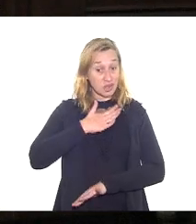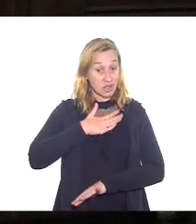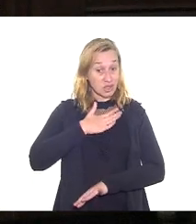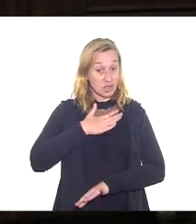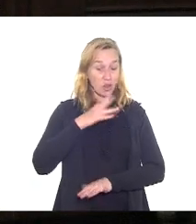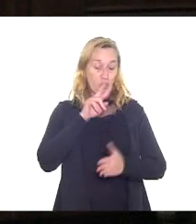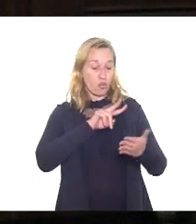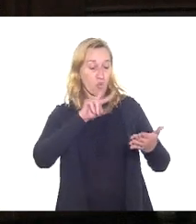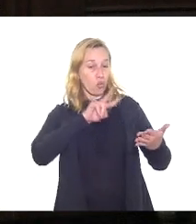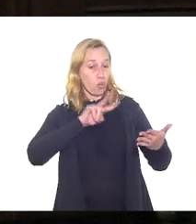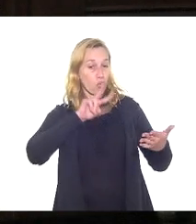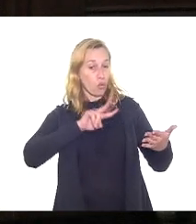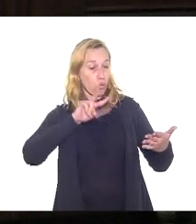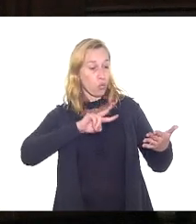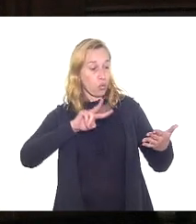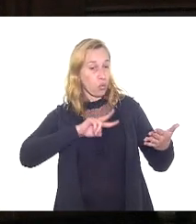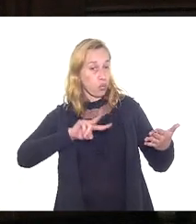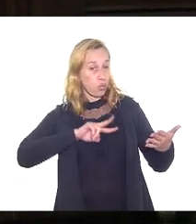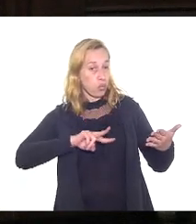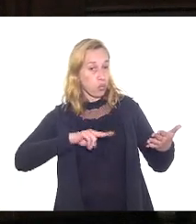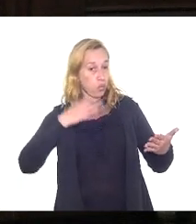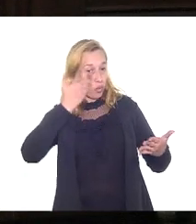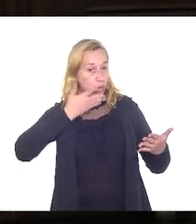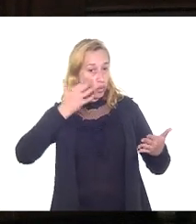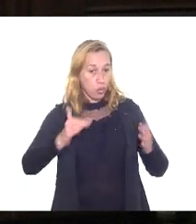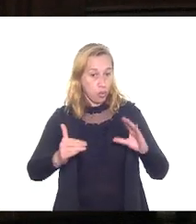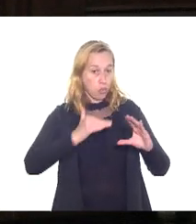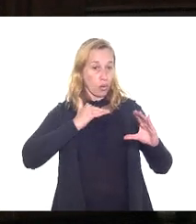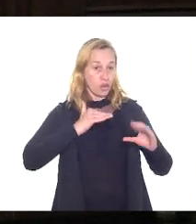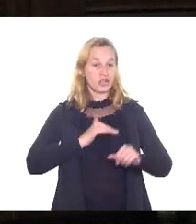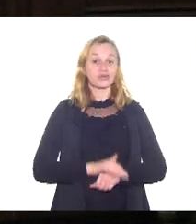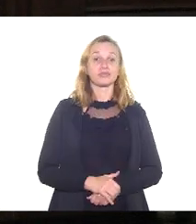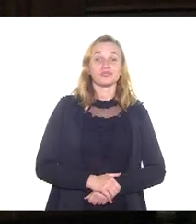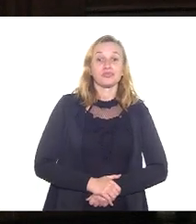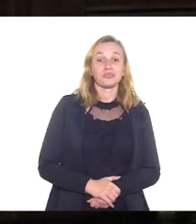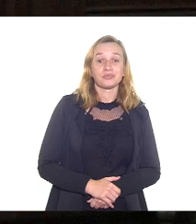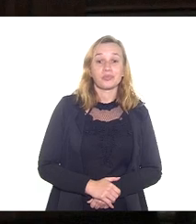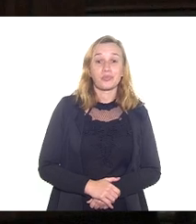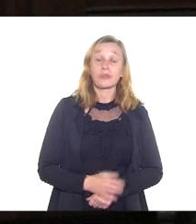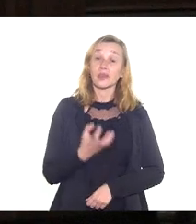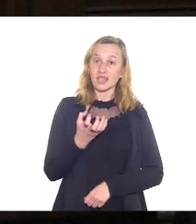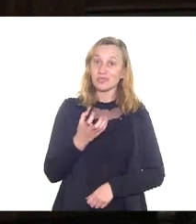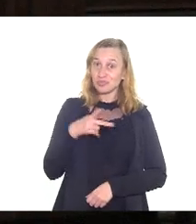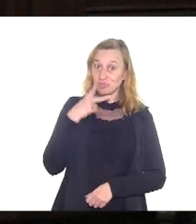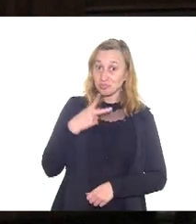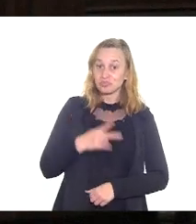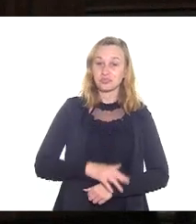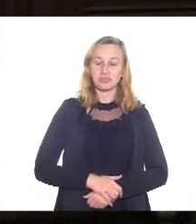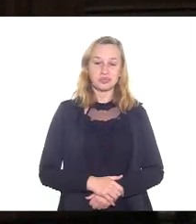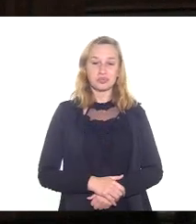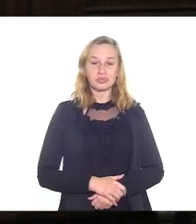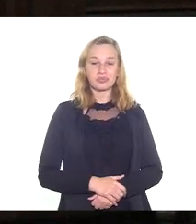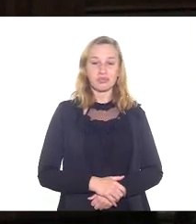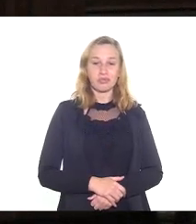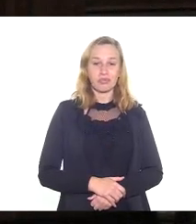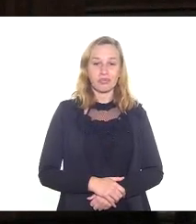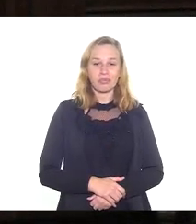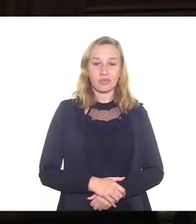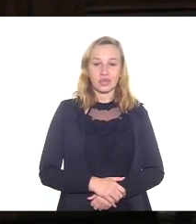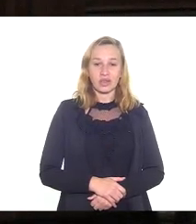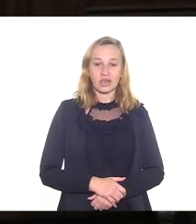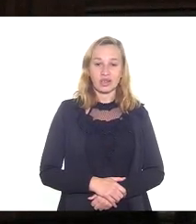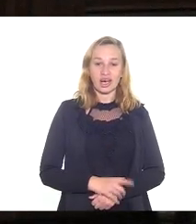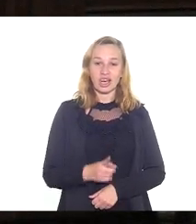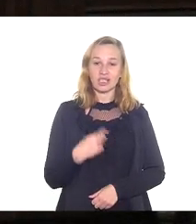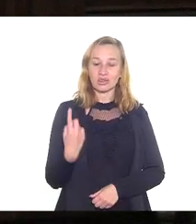fui lendo os comentários, as mensagens que eu recebi. Eu queria dizer que, para um pilar da